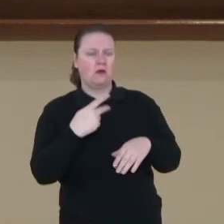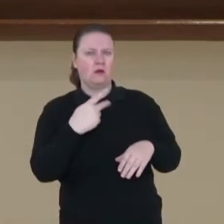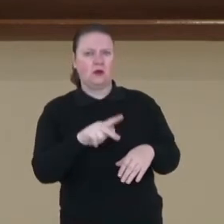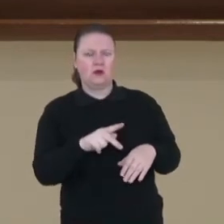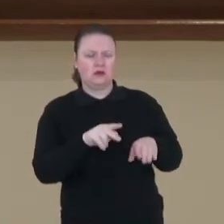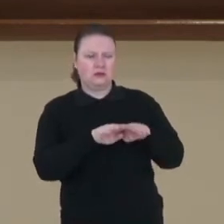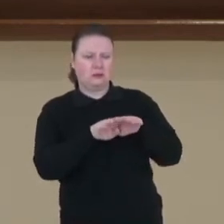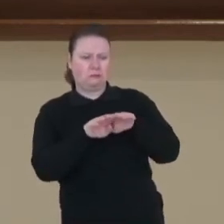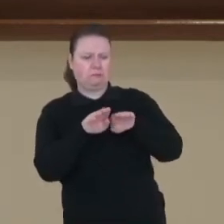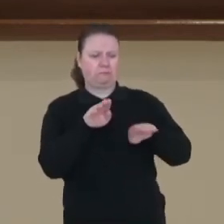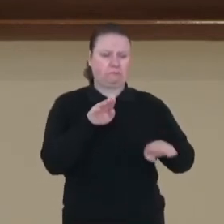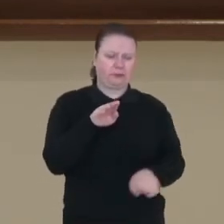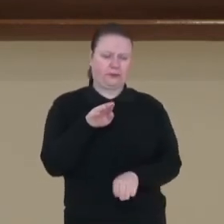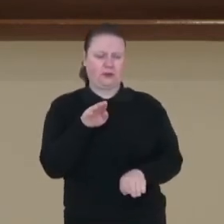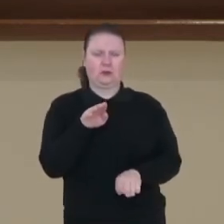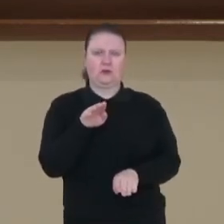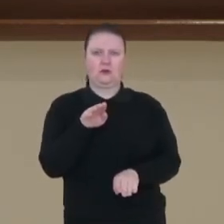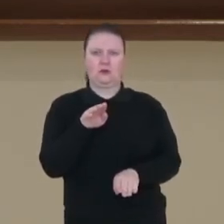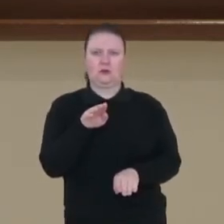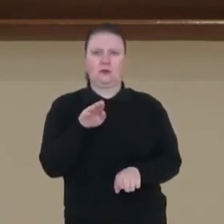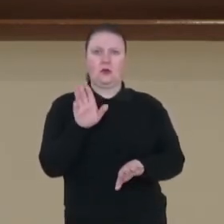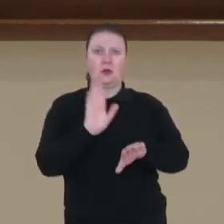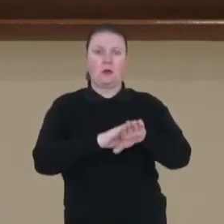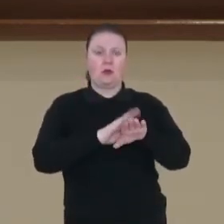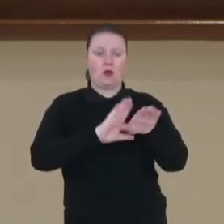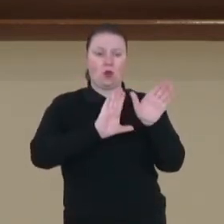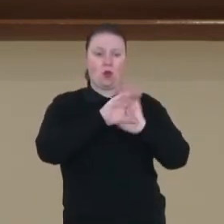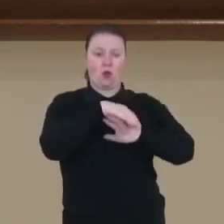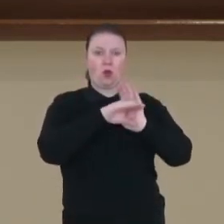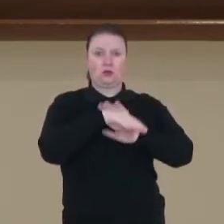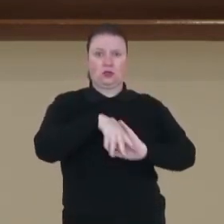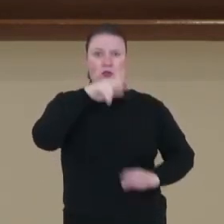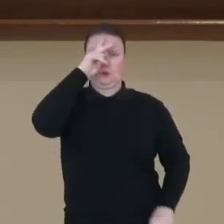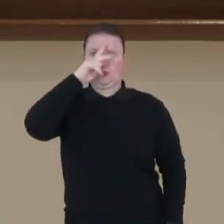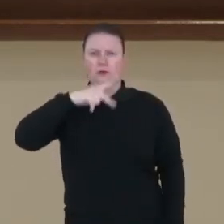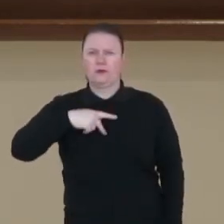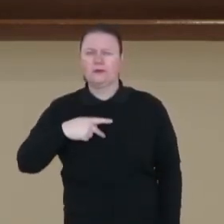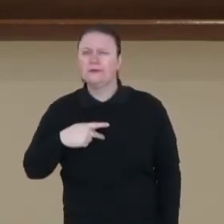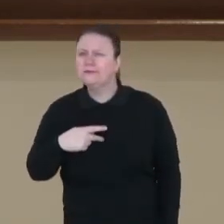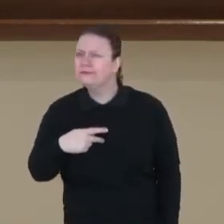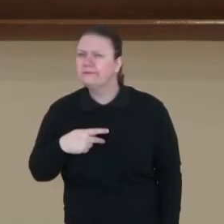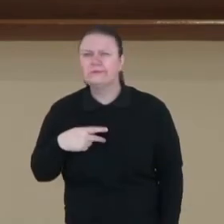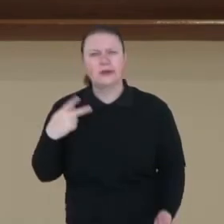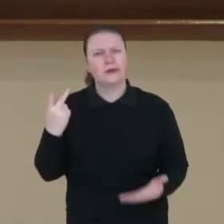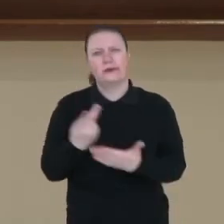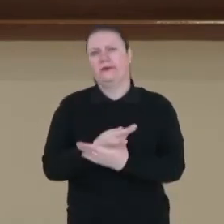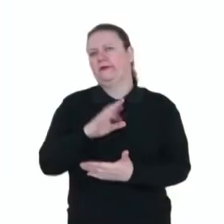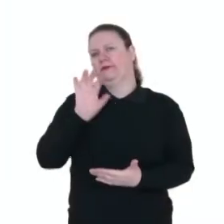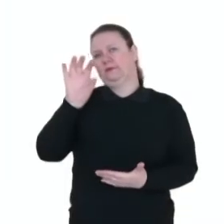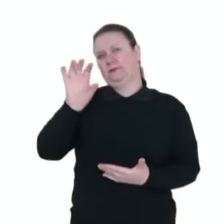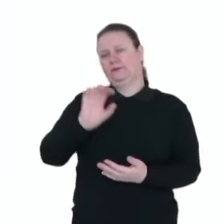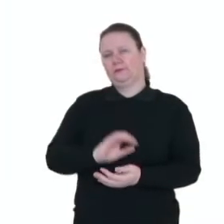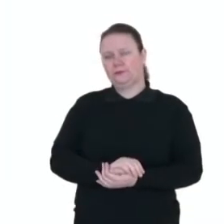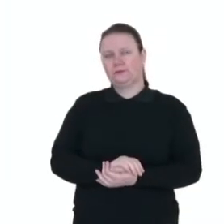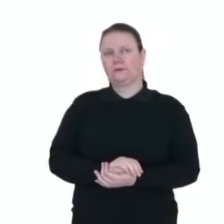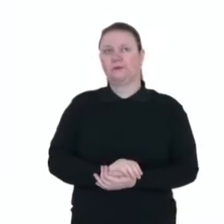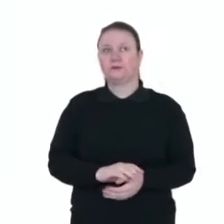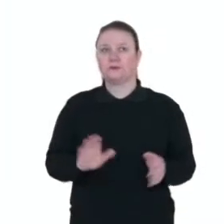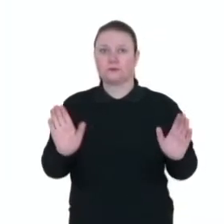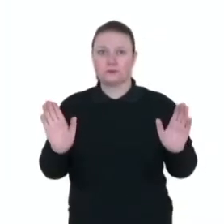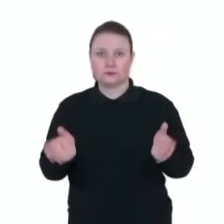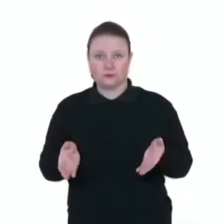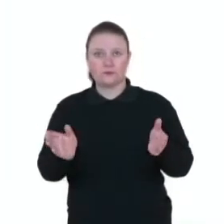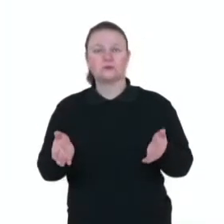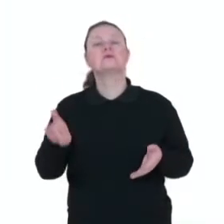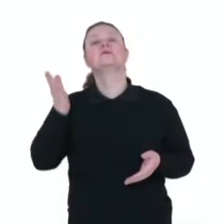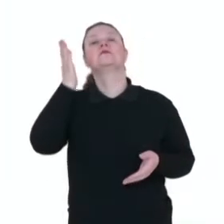quando você usa os seus próprios conceitos do que você acha que é correto, né? E daí, hoje, a gente